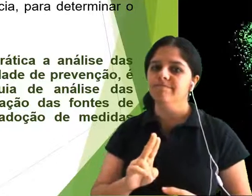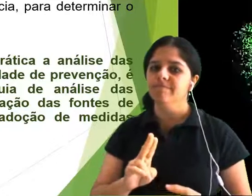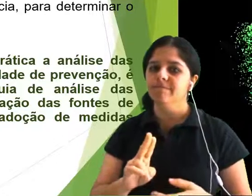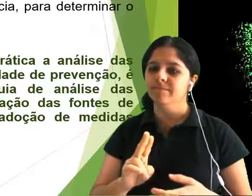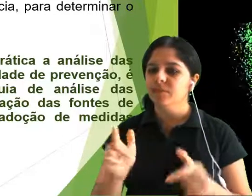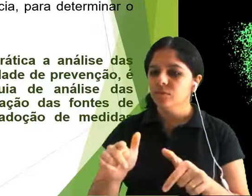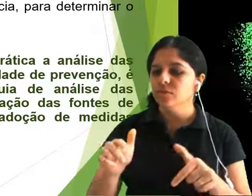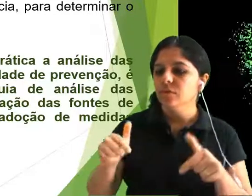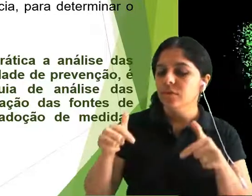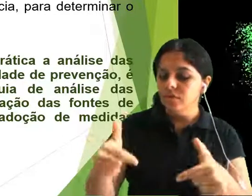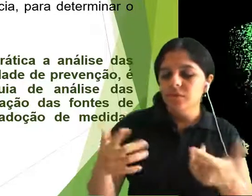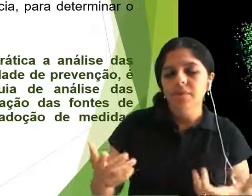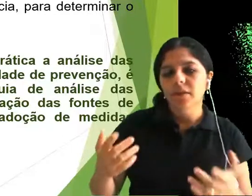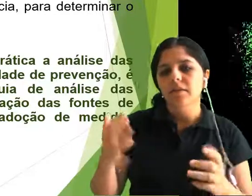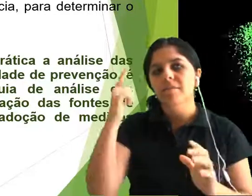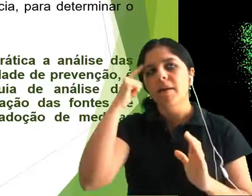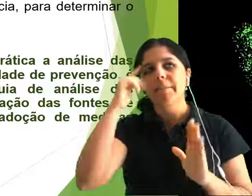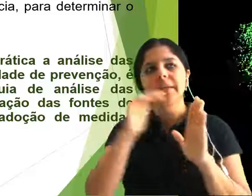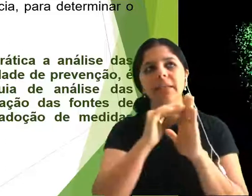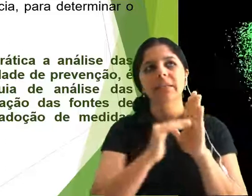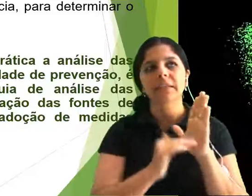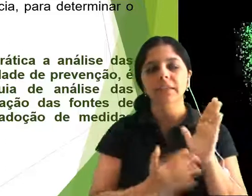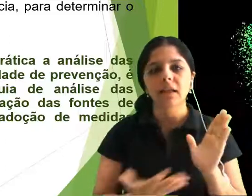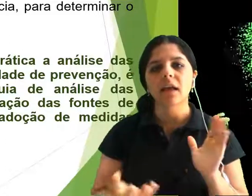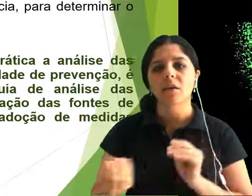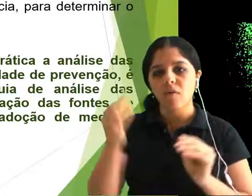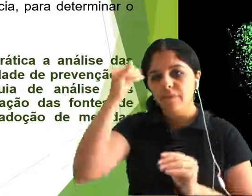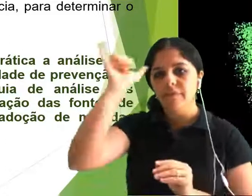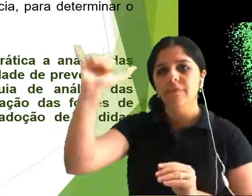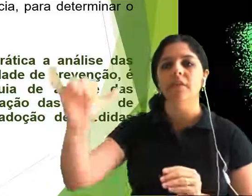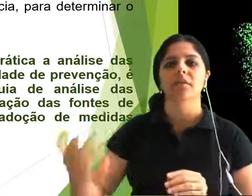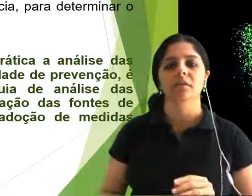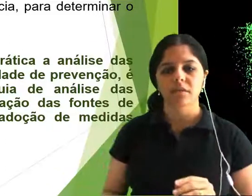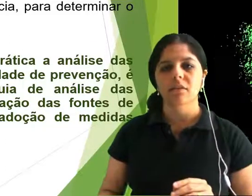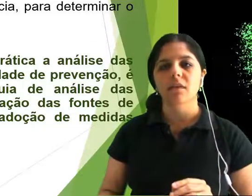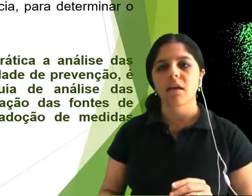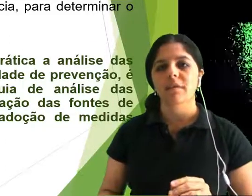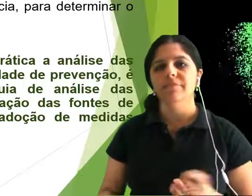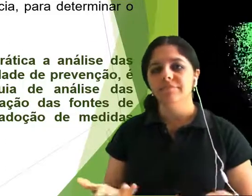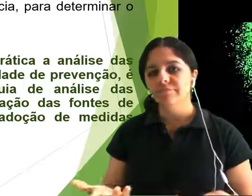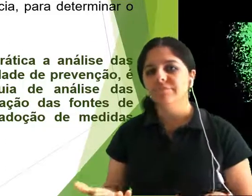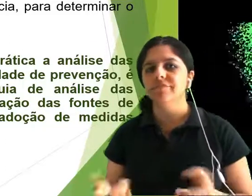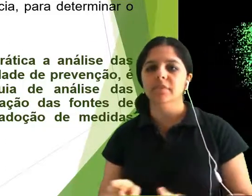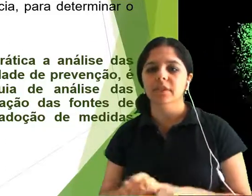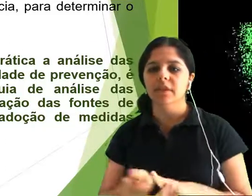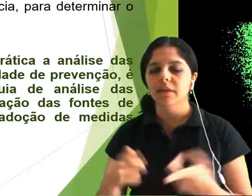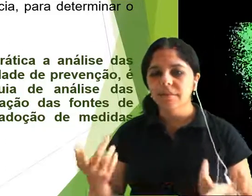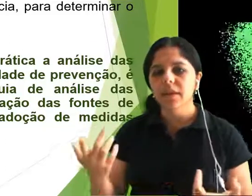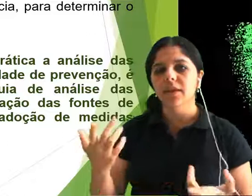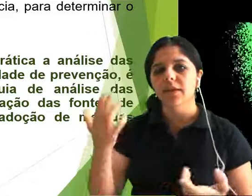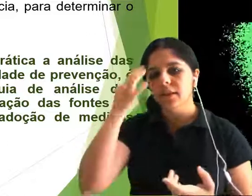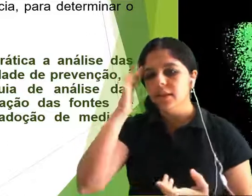de análise das condições do trabalho e a determinação das fontes de acidentes, de modo a permitir